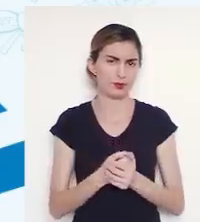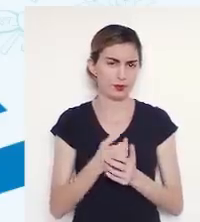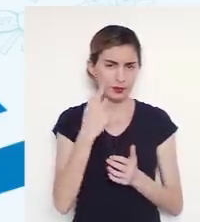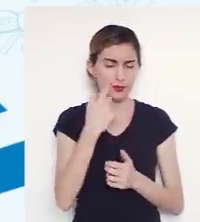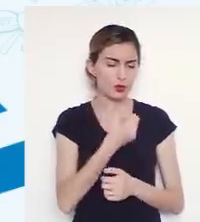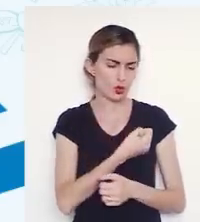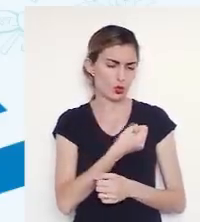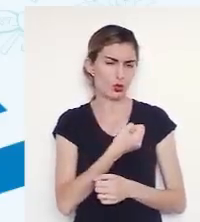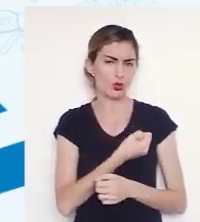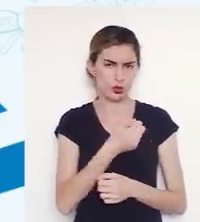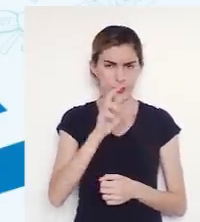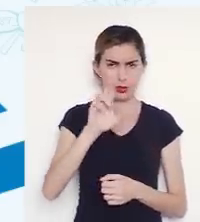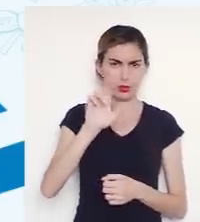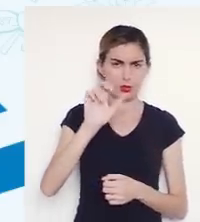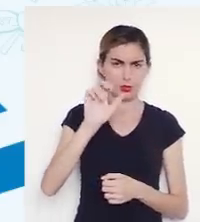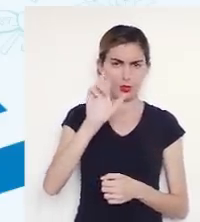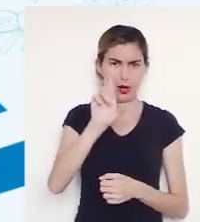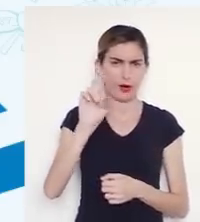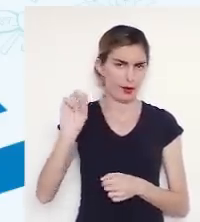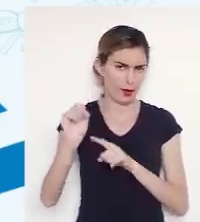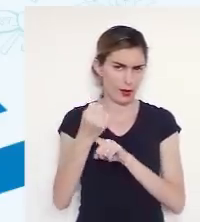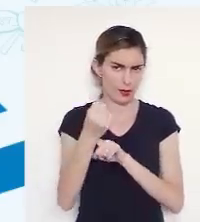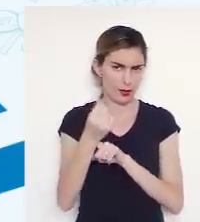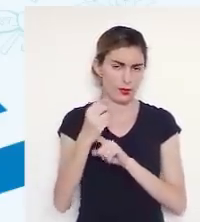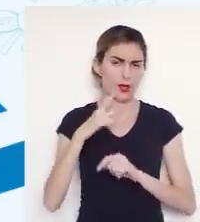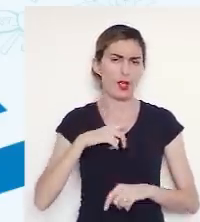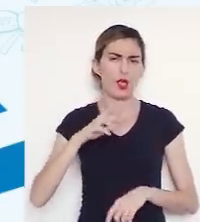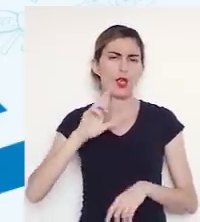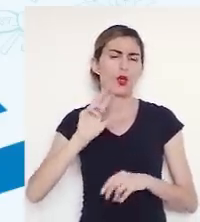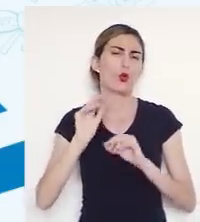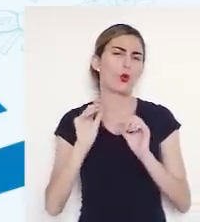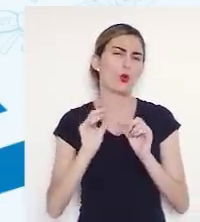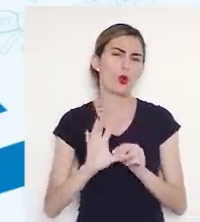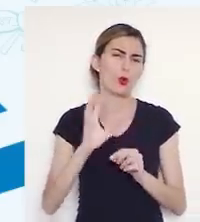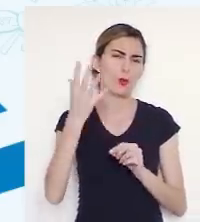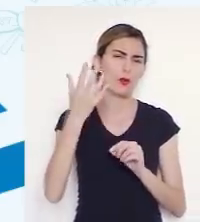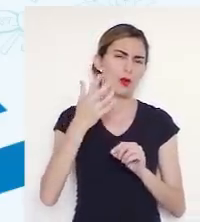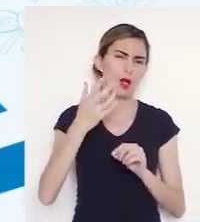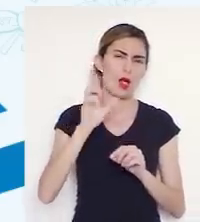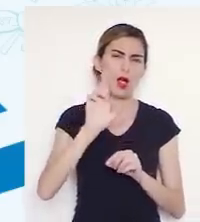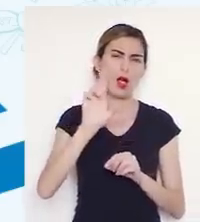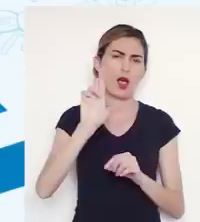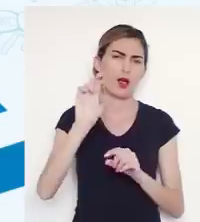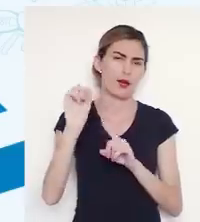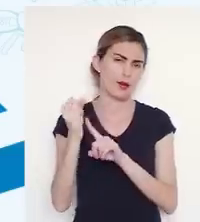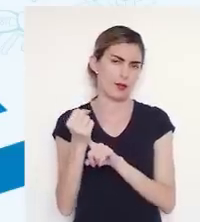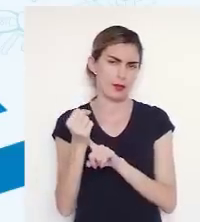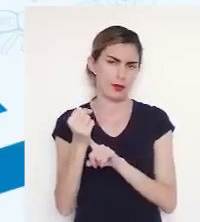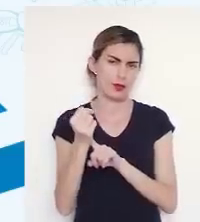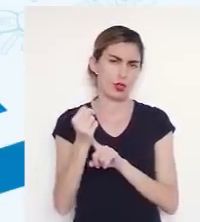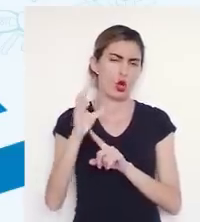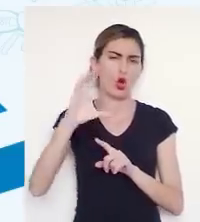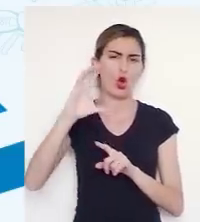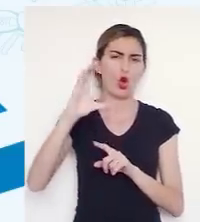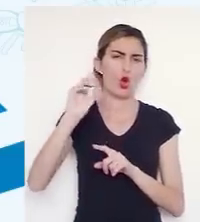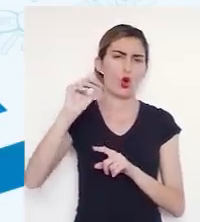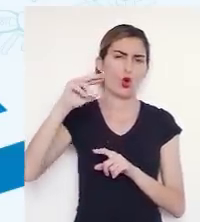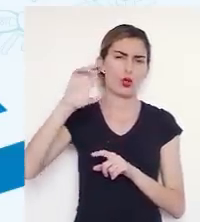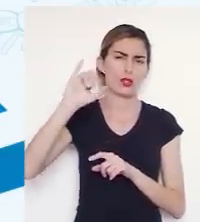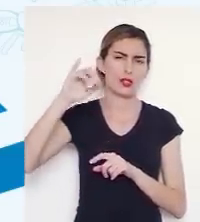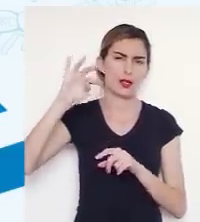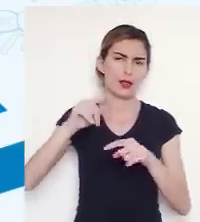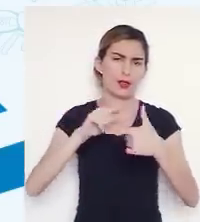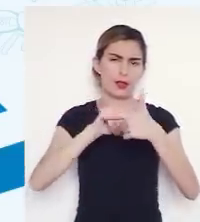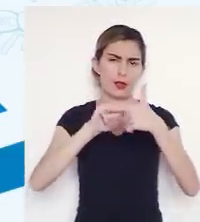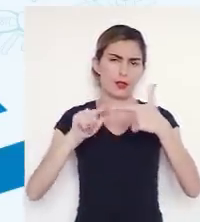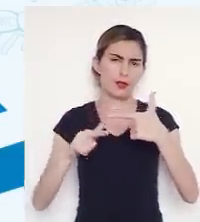Os números racionais, eles são obtidos através de uma razão, ou seja, do quociente da